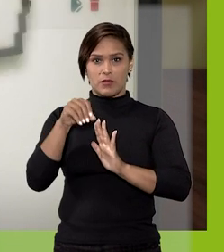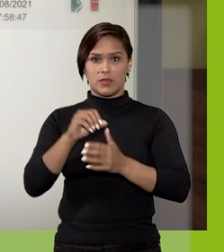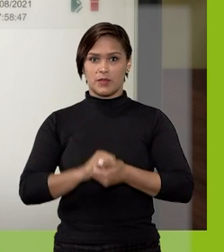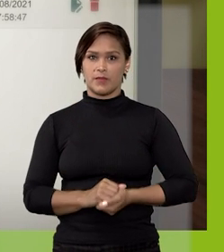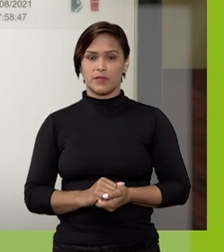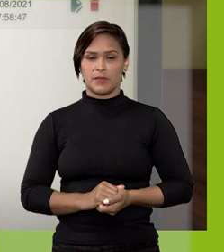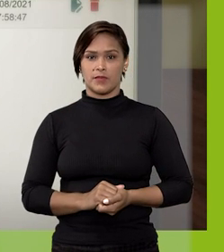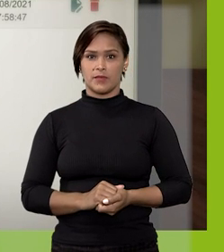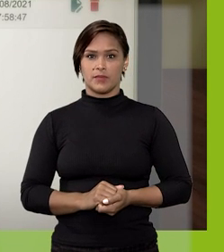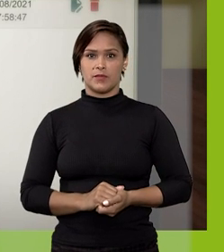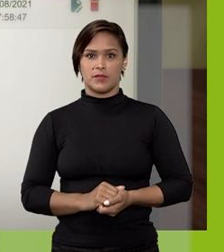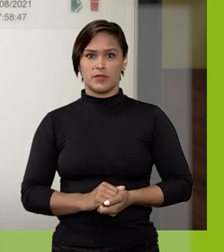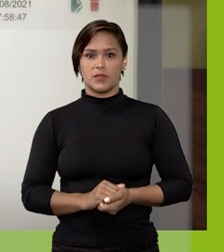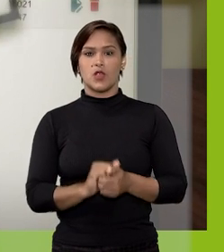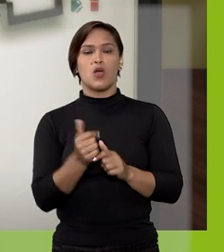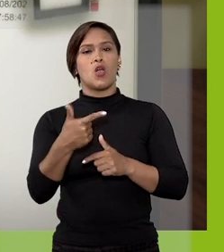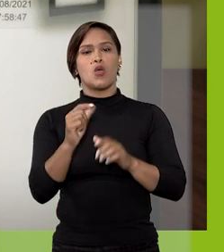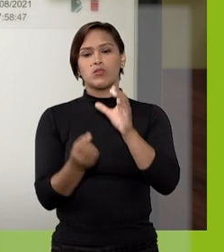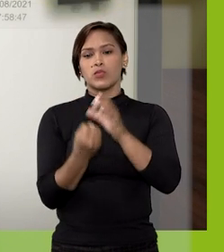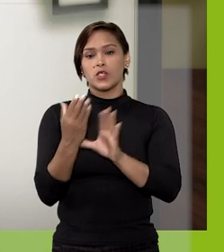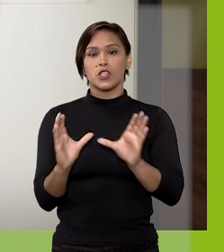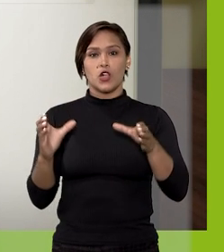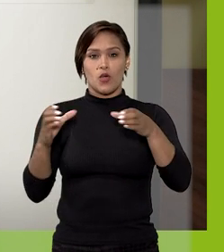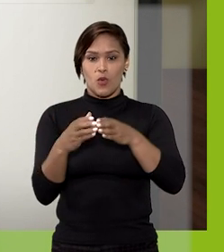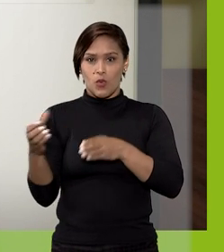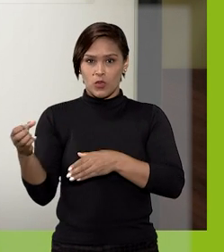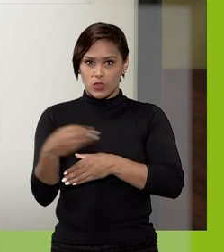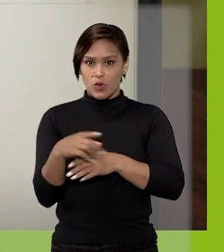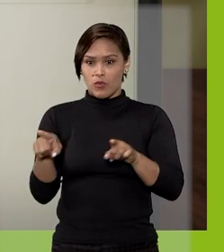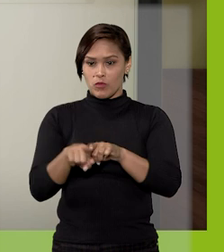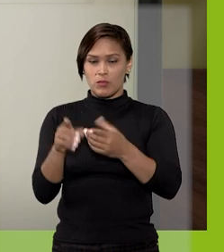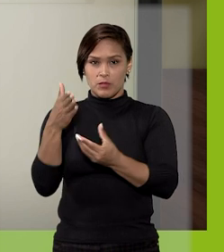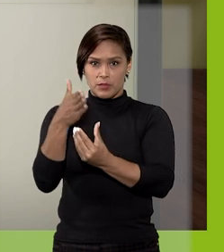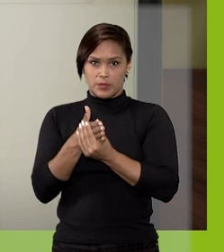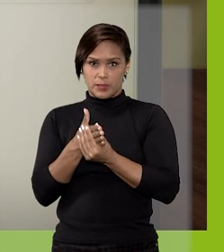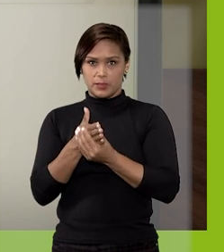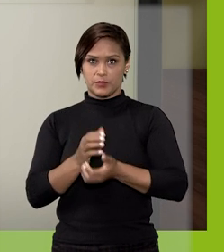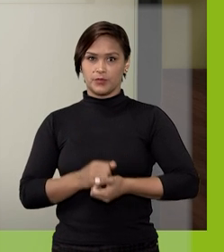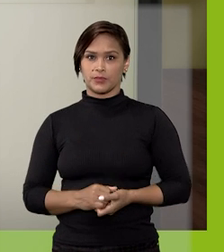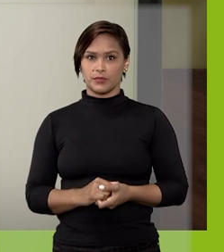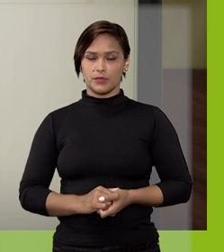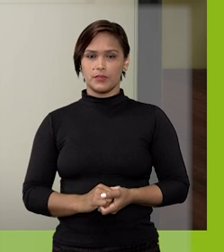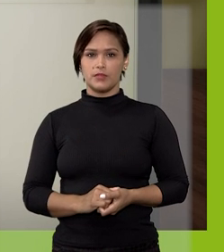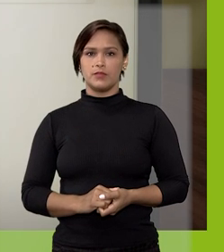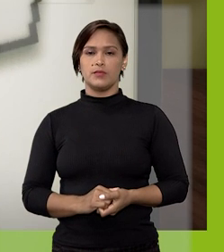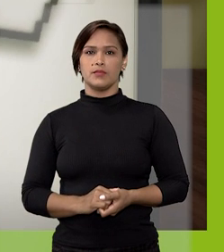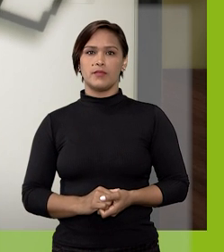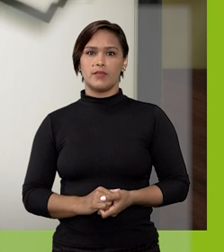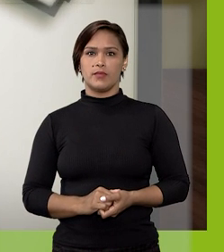Salvar. Ou cria um novo grupo para o processo.